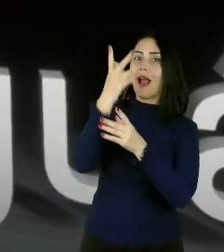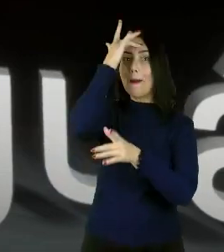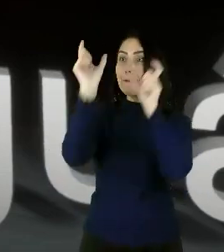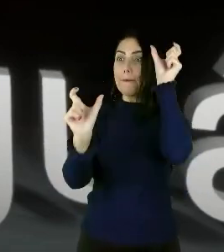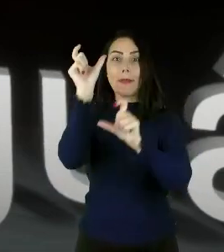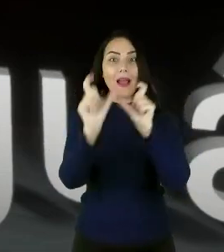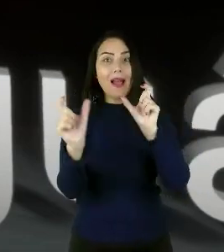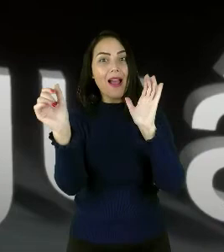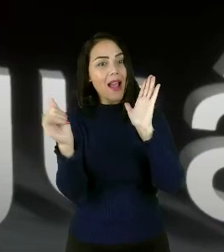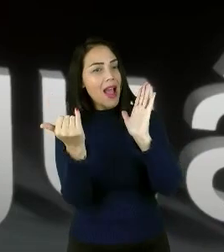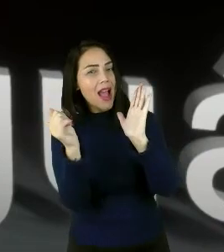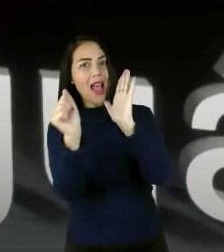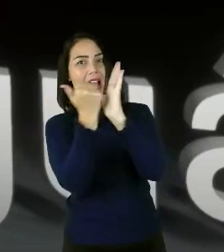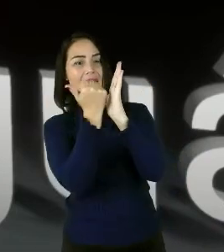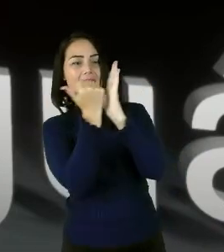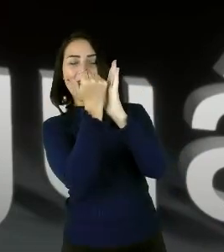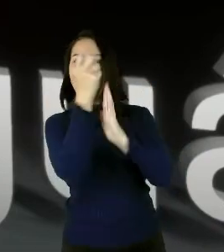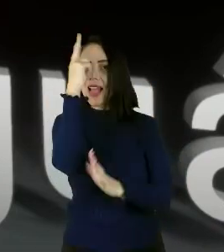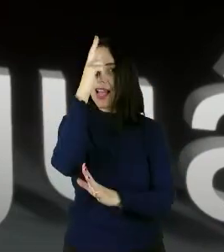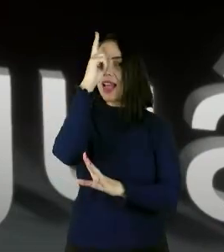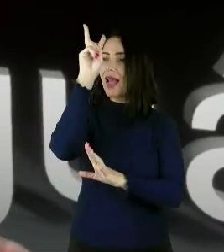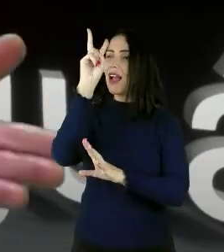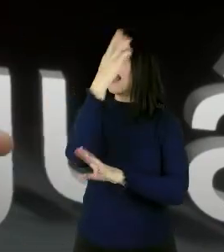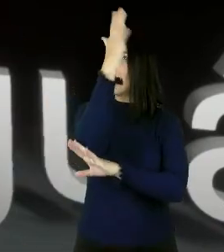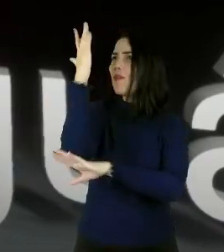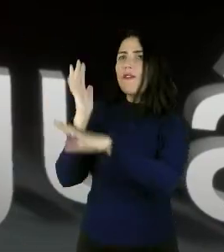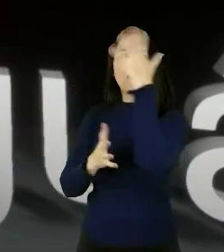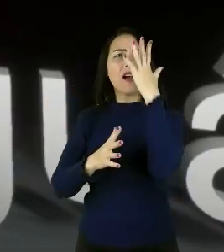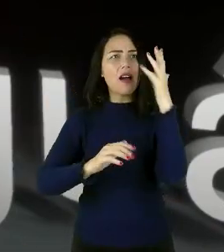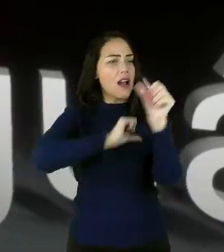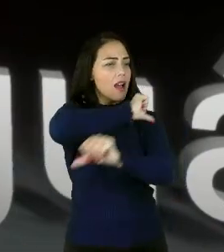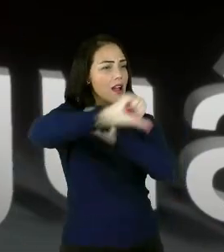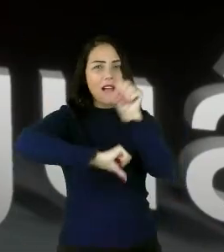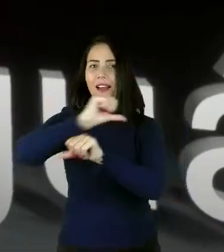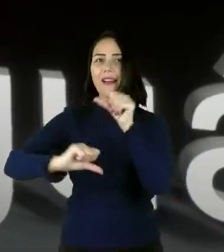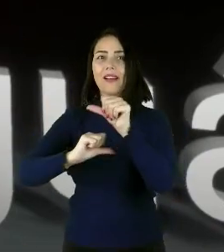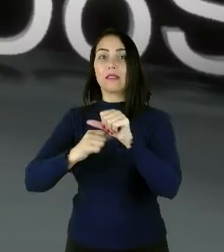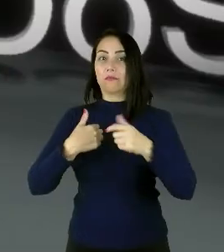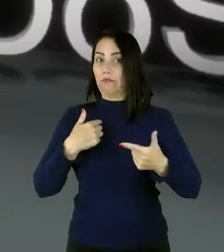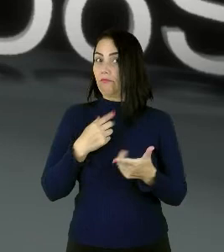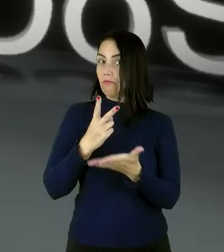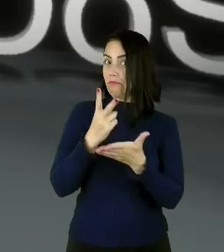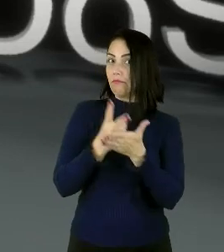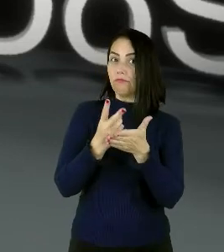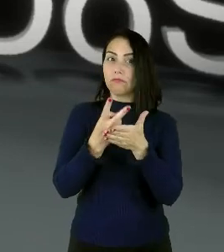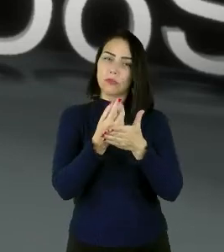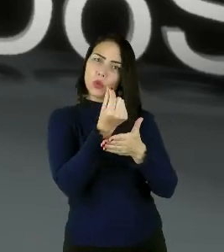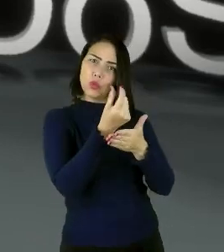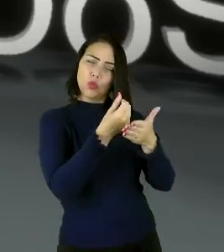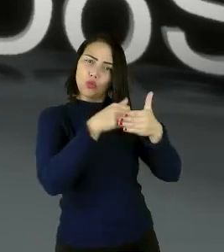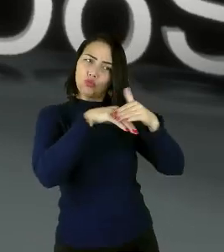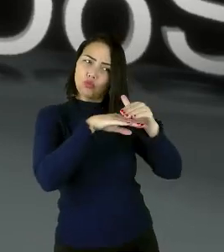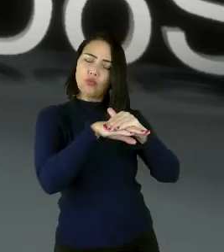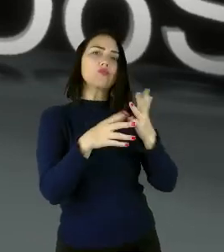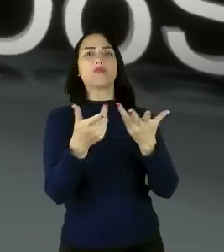histórias e sua paisagem que se transforma continuamente da natureza que a cerca como documentarista comecei a procurar